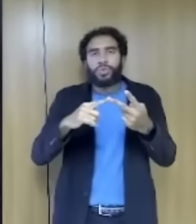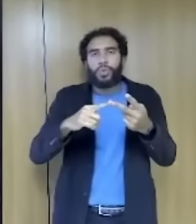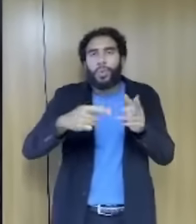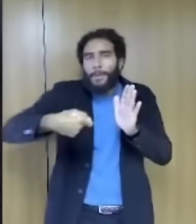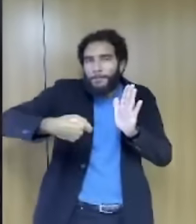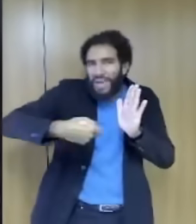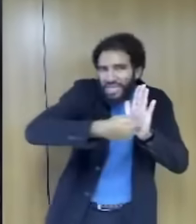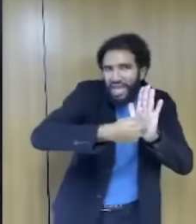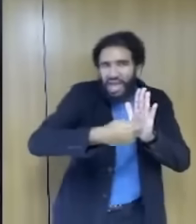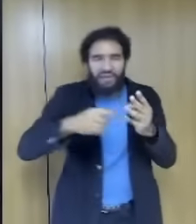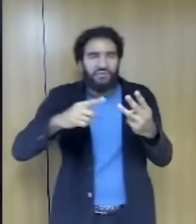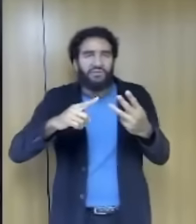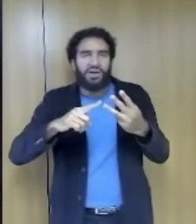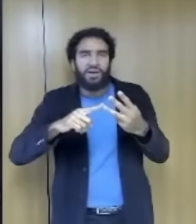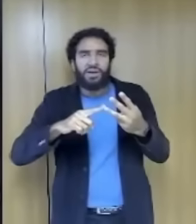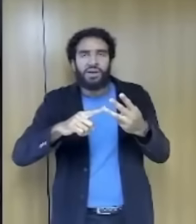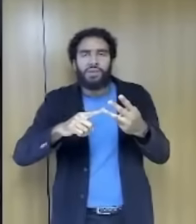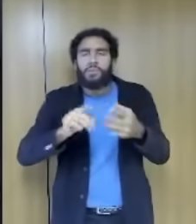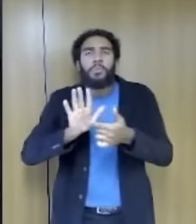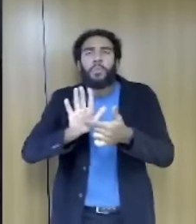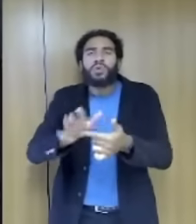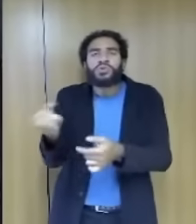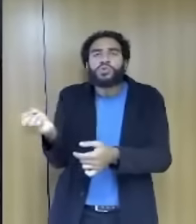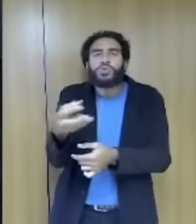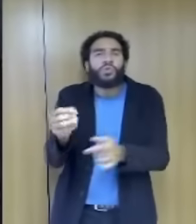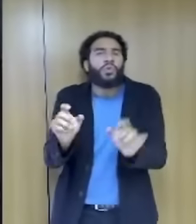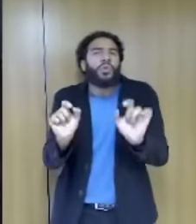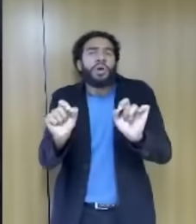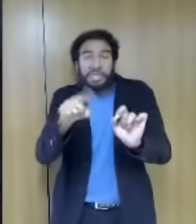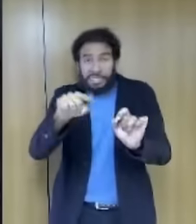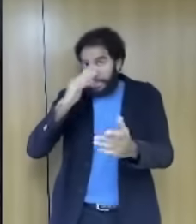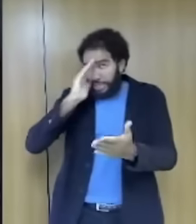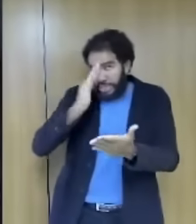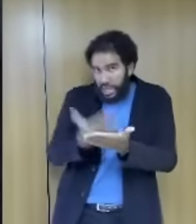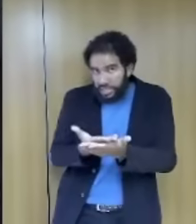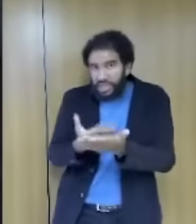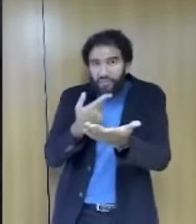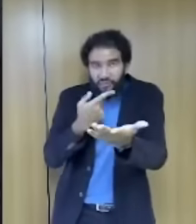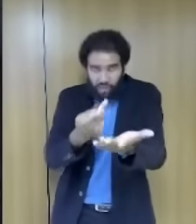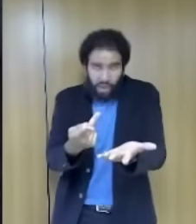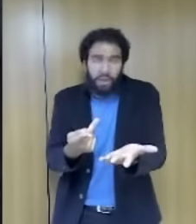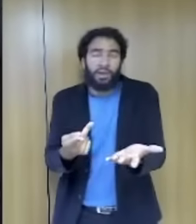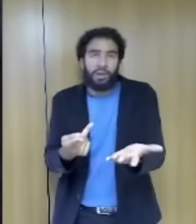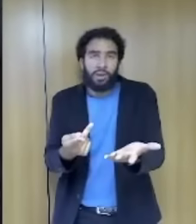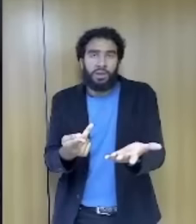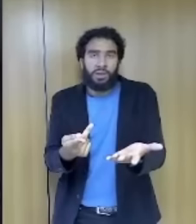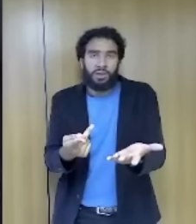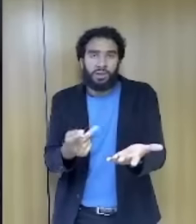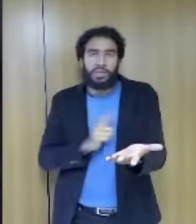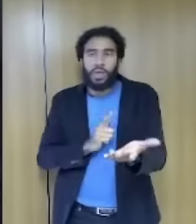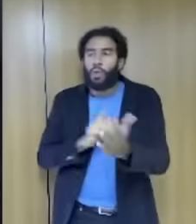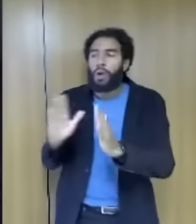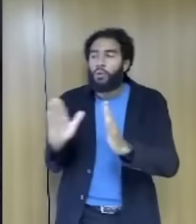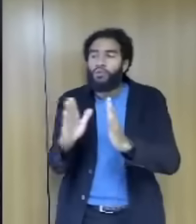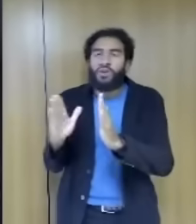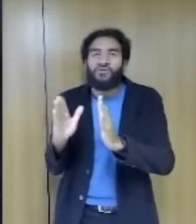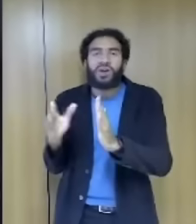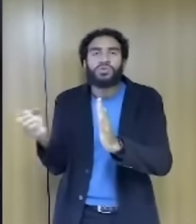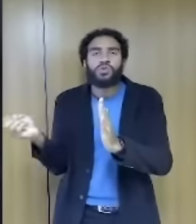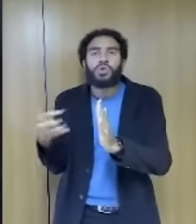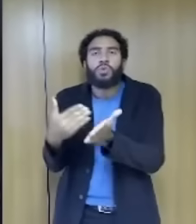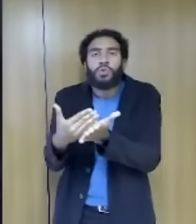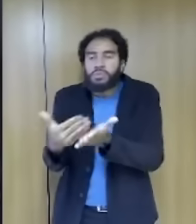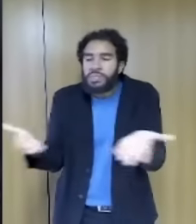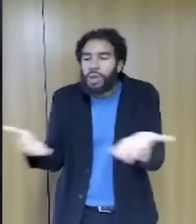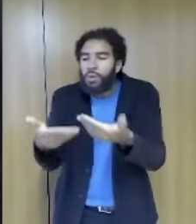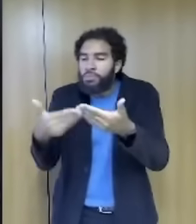ele apresenta de novo que faz com que o senhor fique confiante para nos dizer que uma nova parte dessa investigação começa a partir de